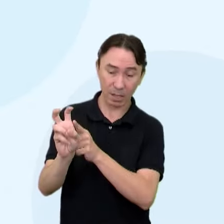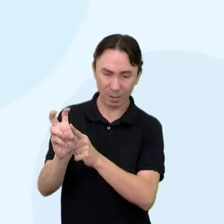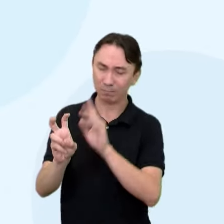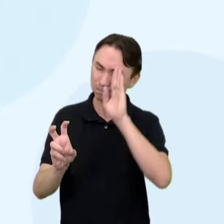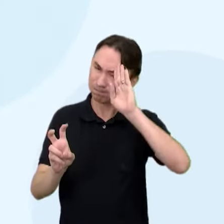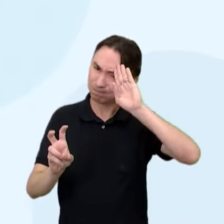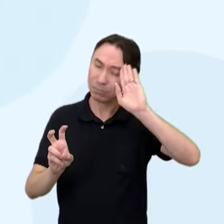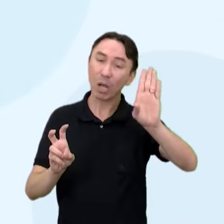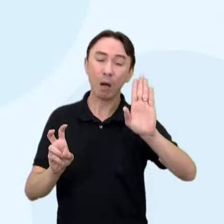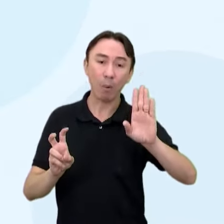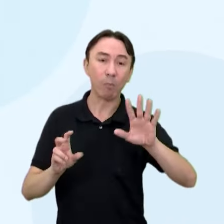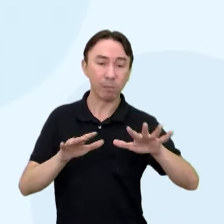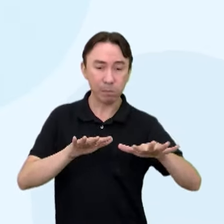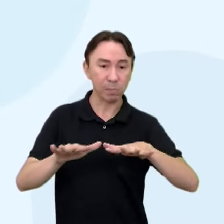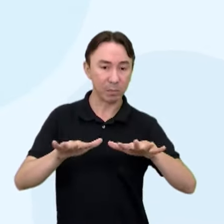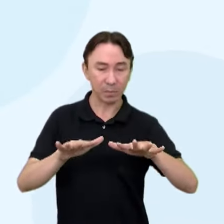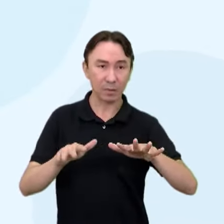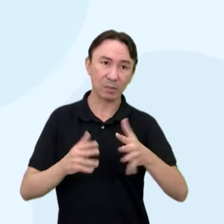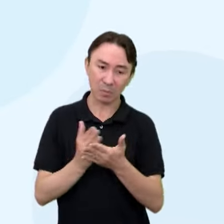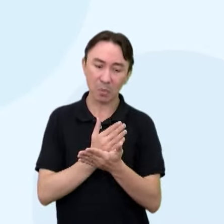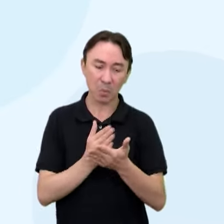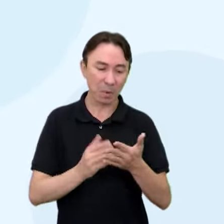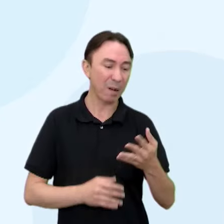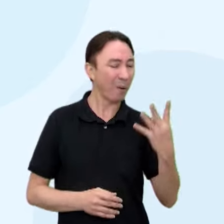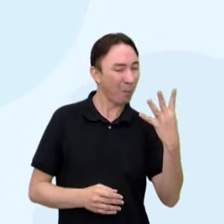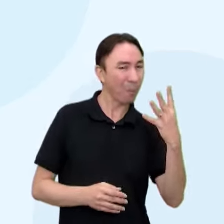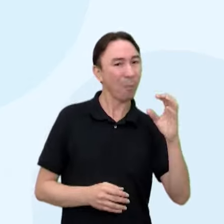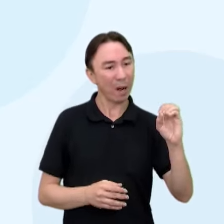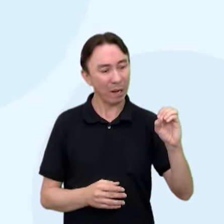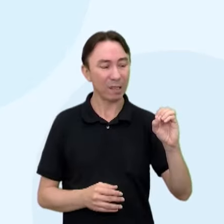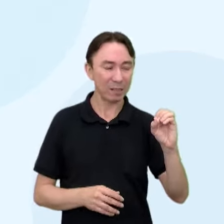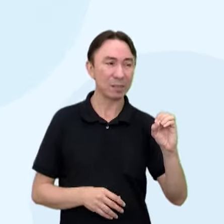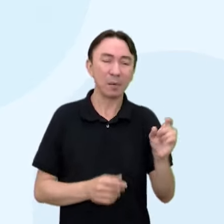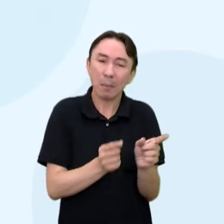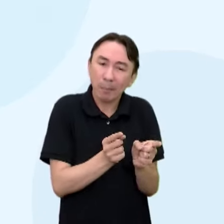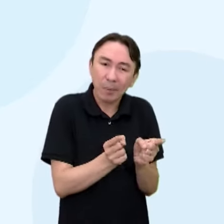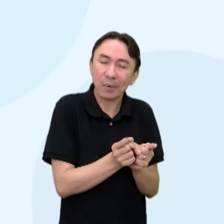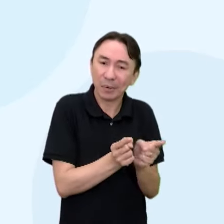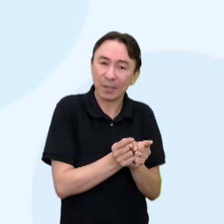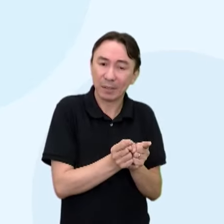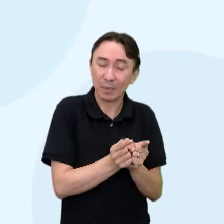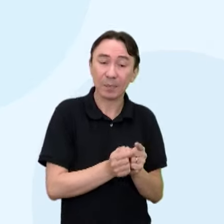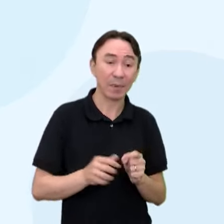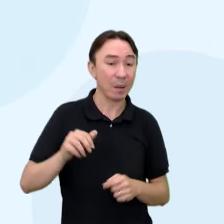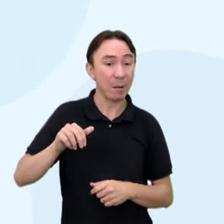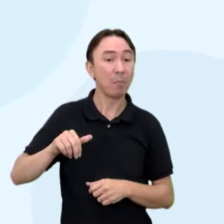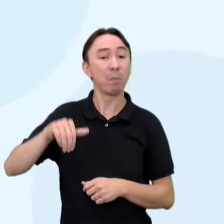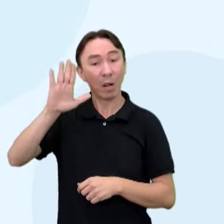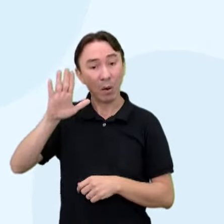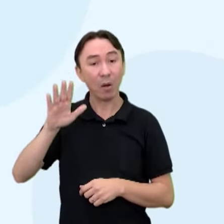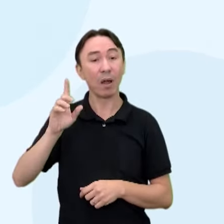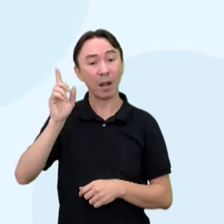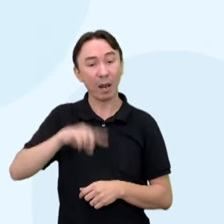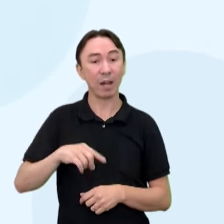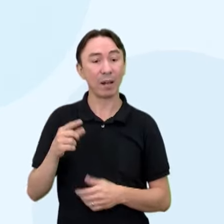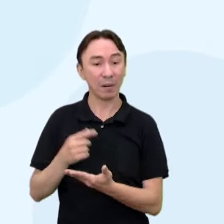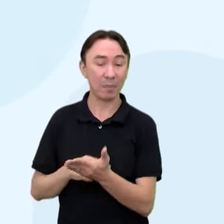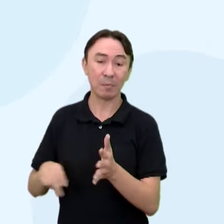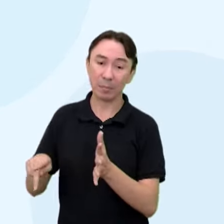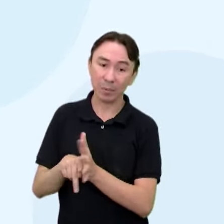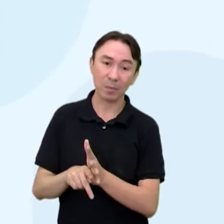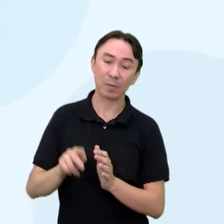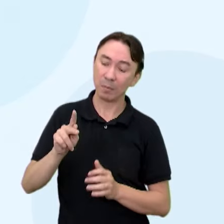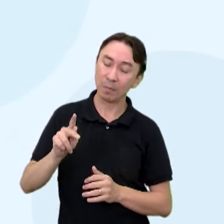né? Em torno aí de 40 menores, né? Então, como eu falei, a maior placa aí considerada é a placa do Pacífico, né? Mas tem a placa